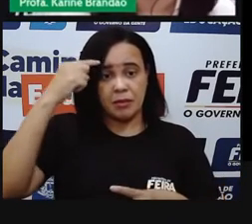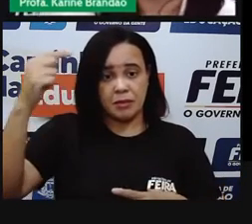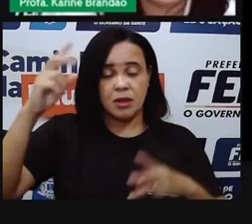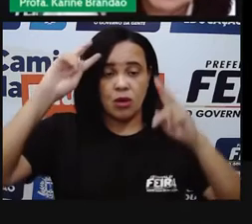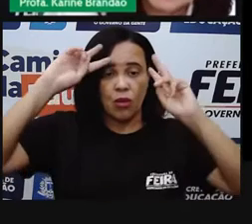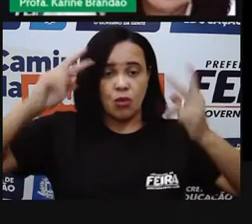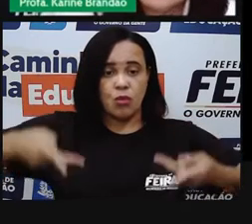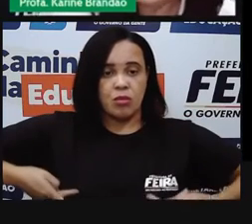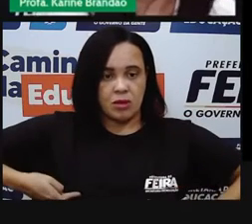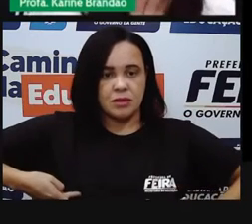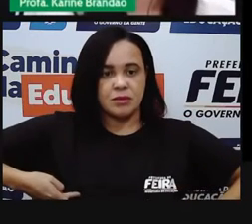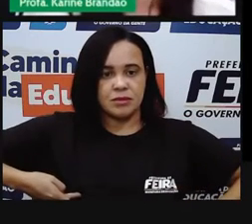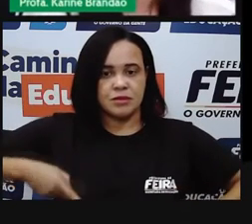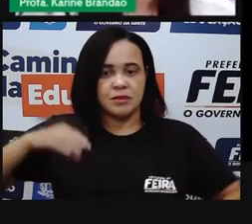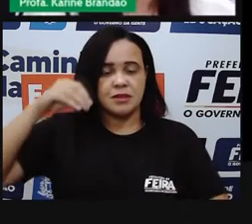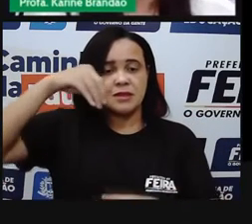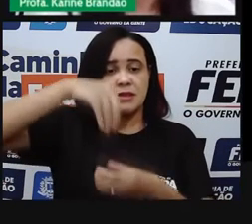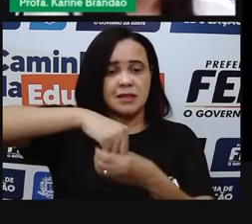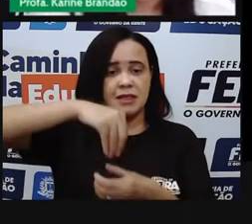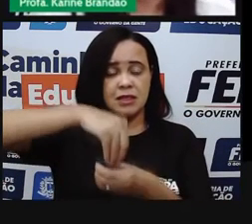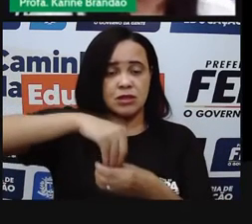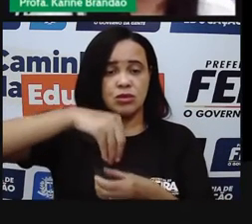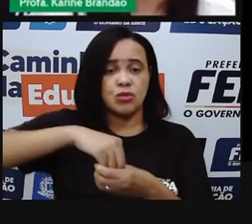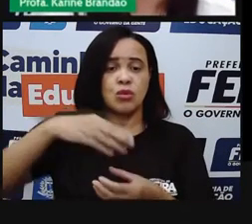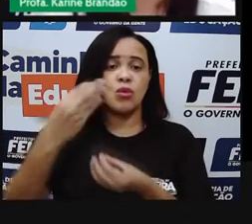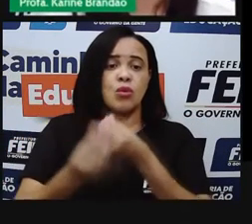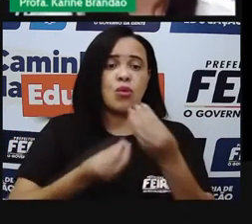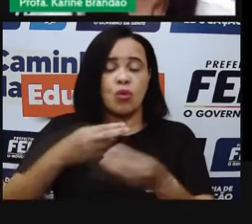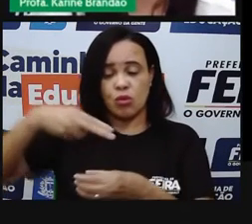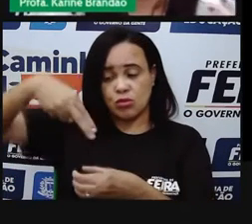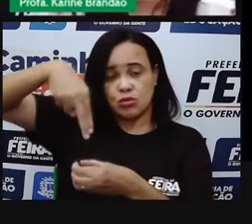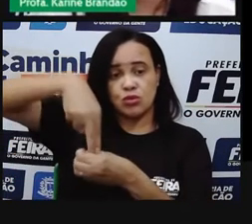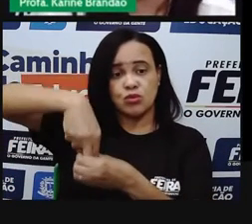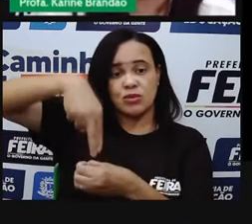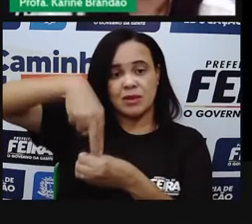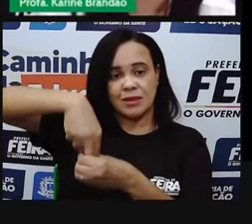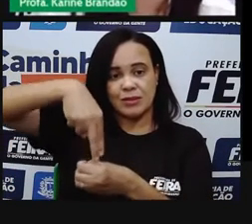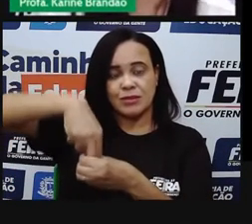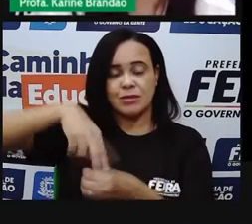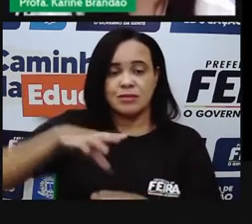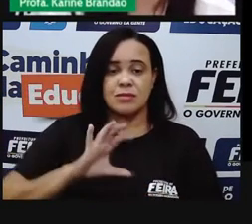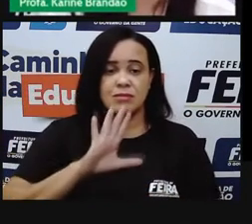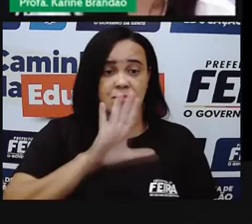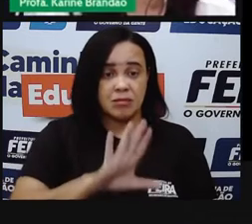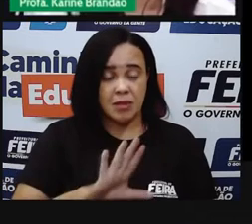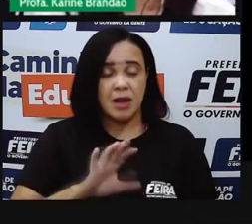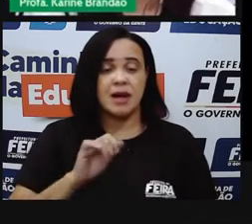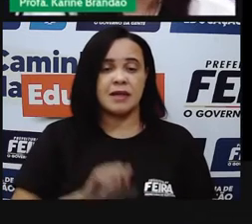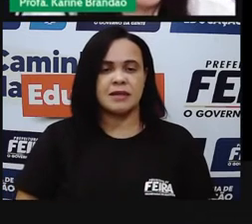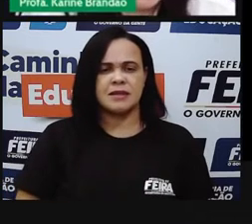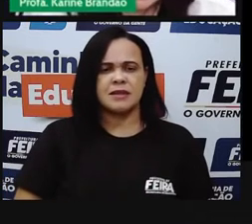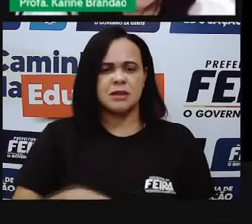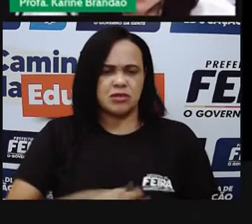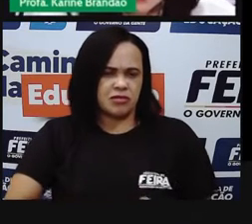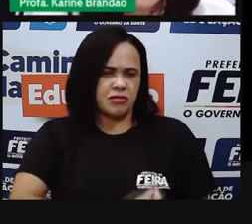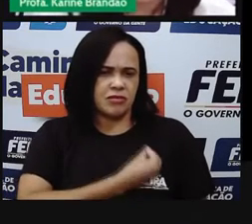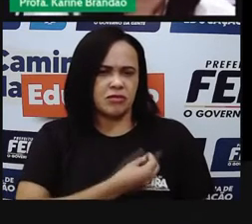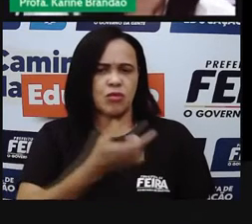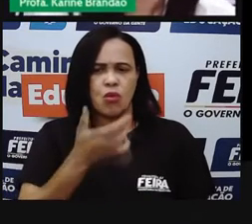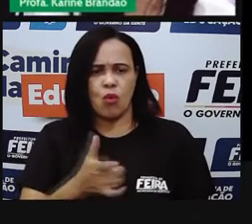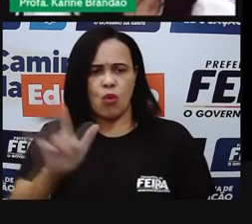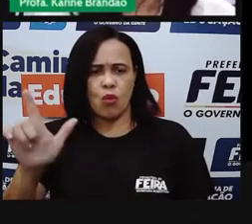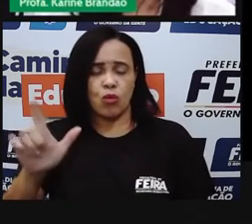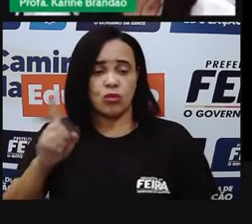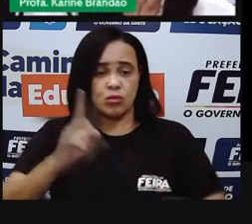nosso núcleo. E em outros seres vivos, esse material genético, né, ele vai ficar